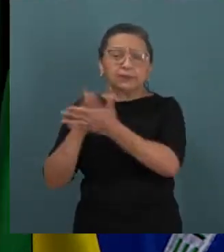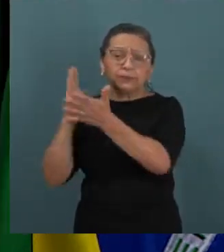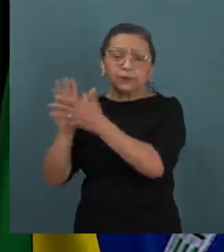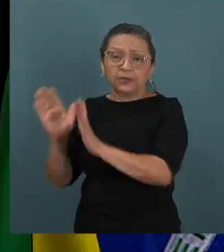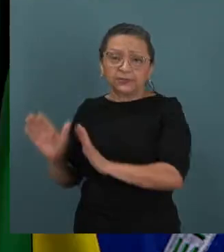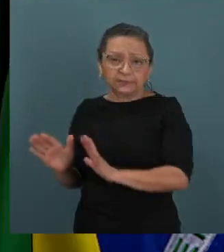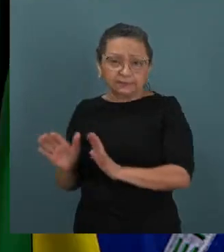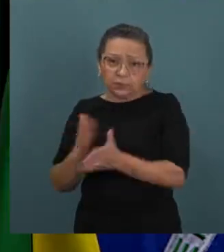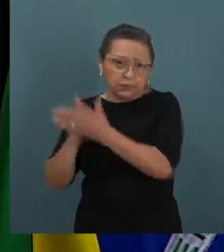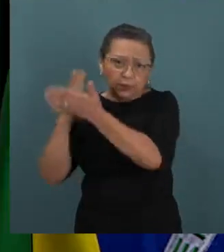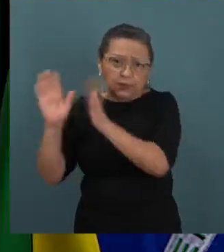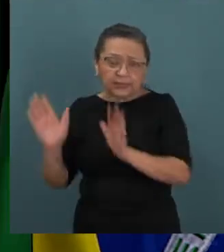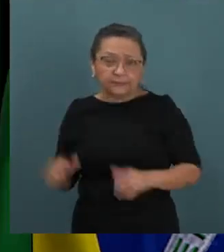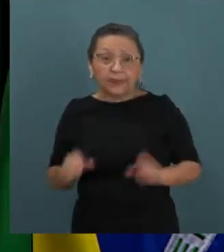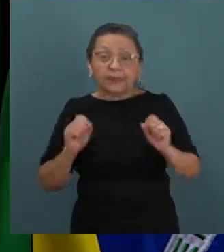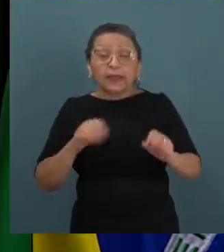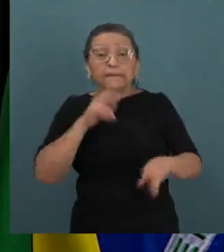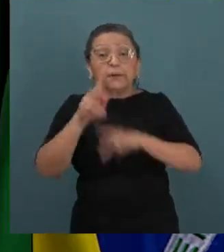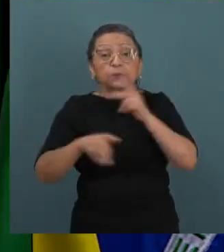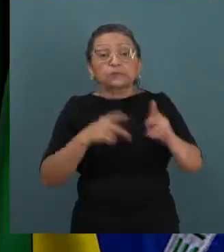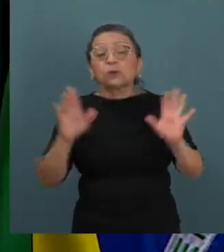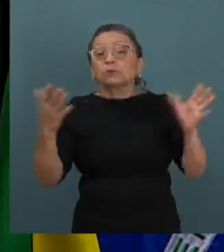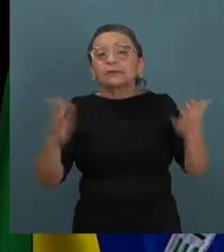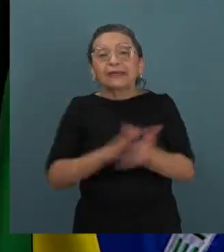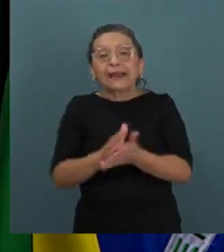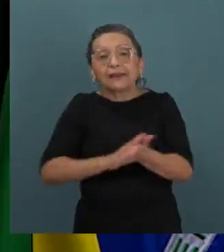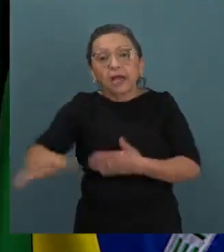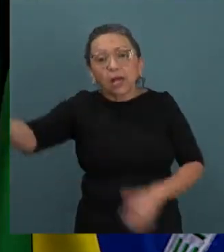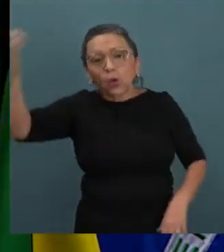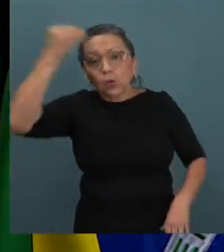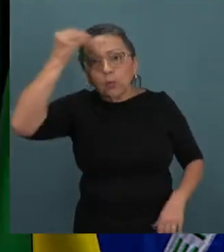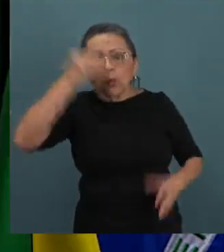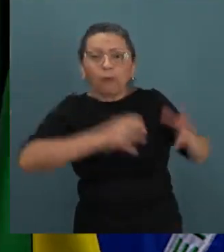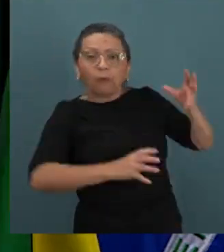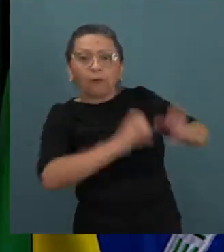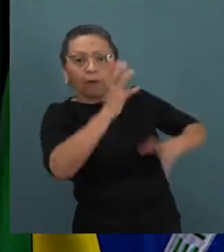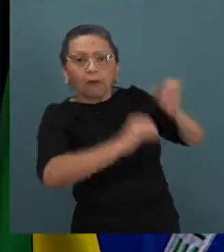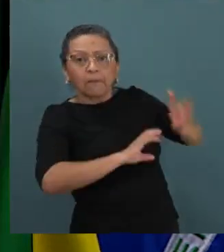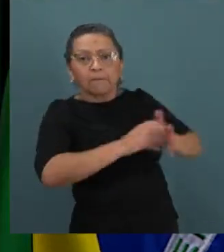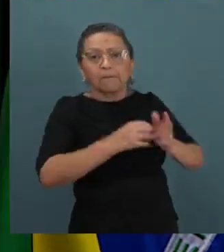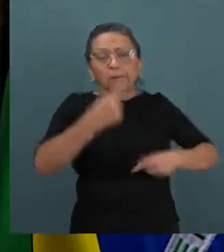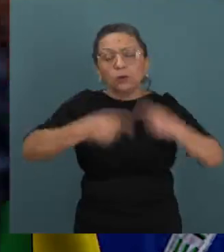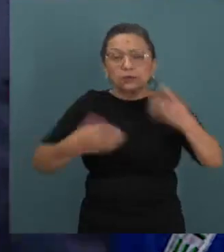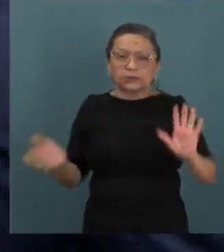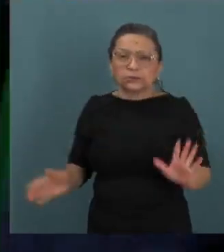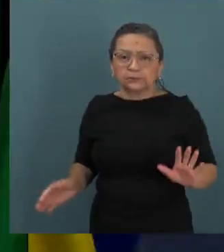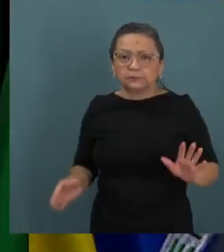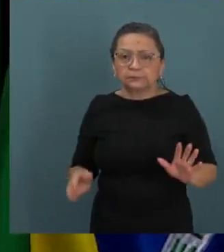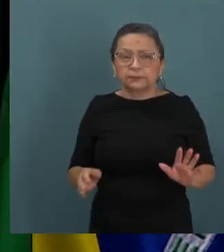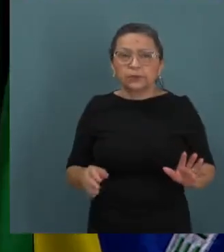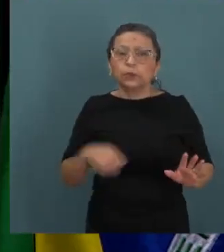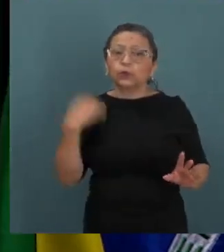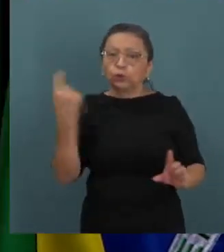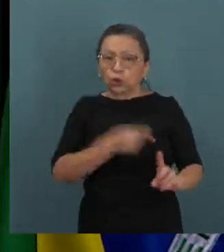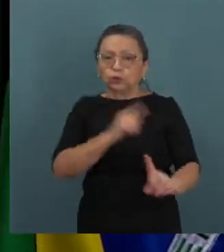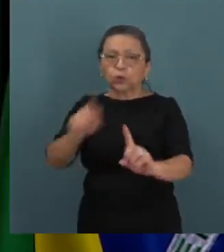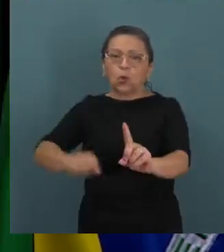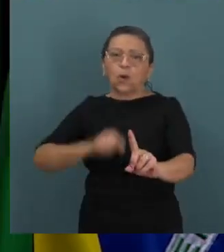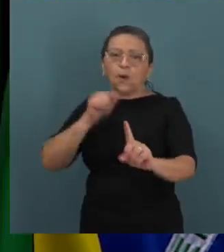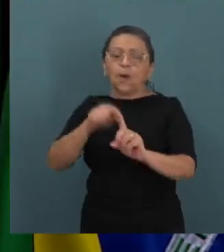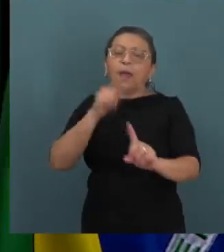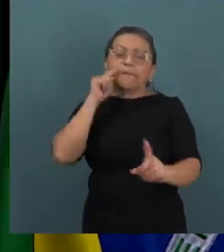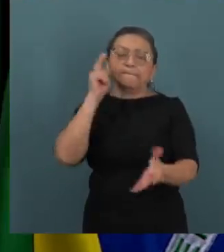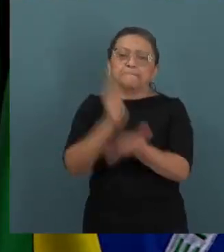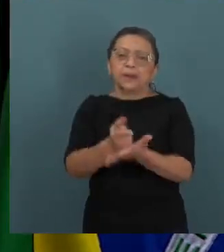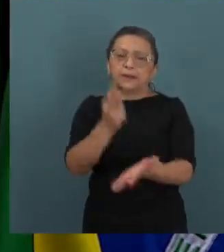Não importa. A população não tem culpa com briga por política. E o nosso objetivo é